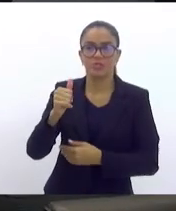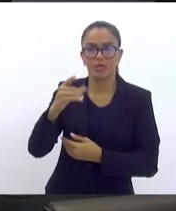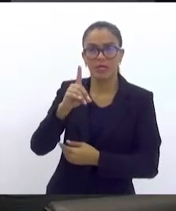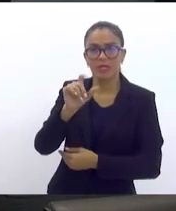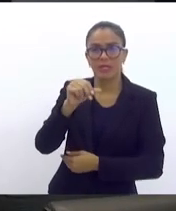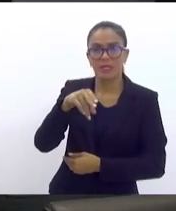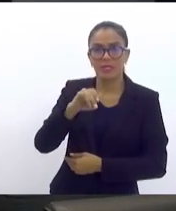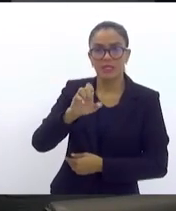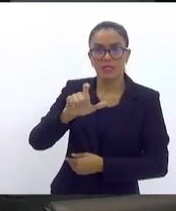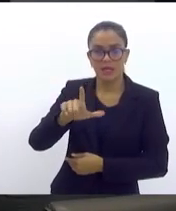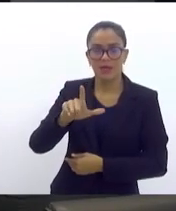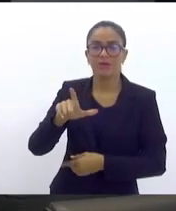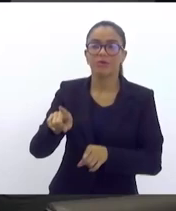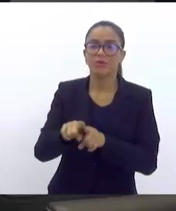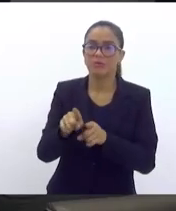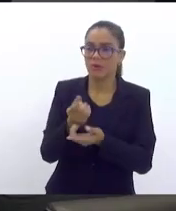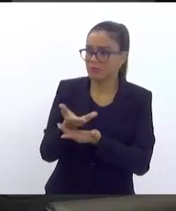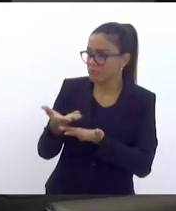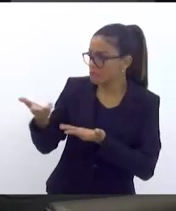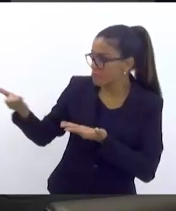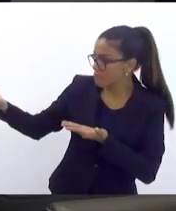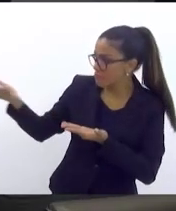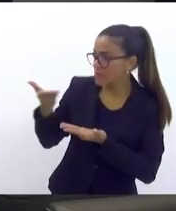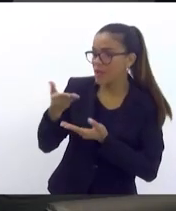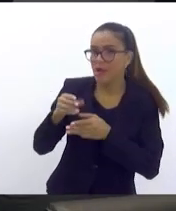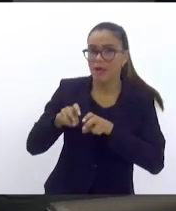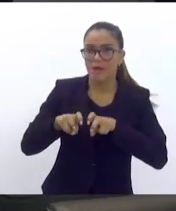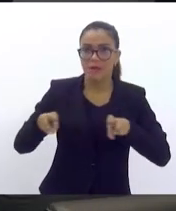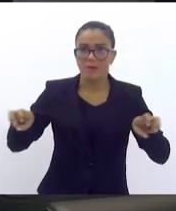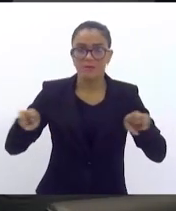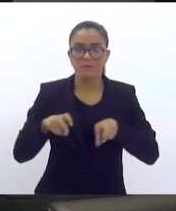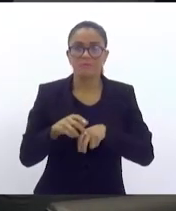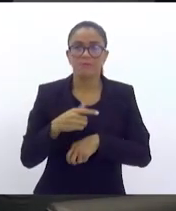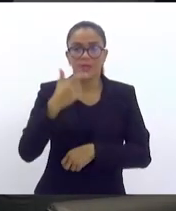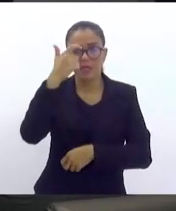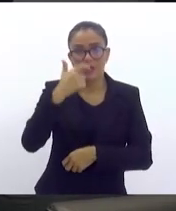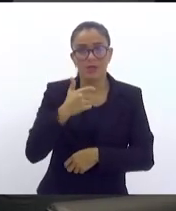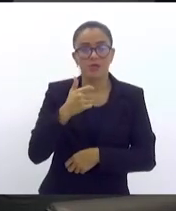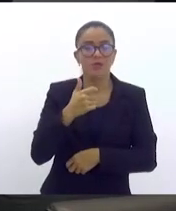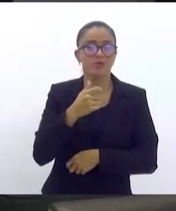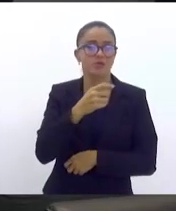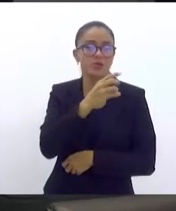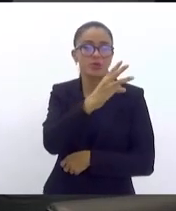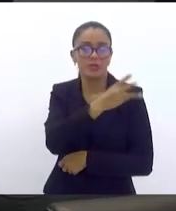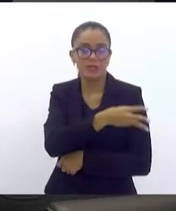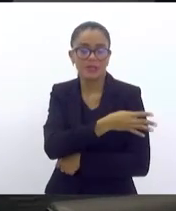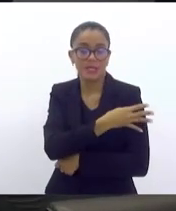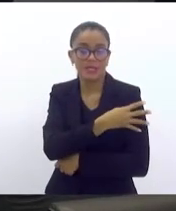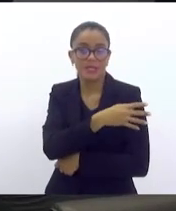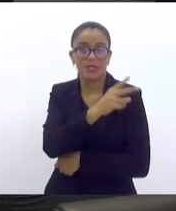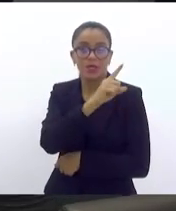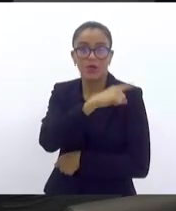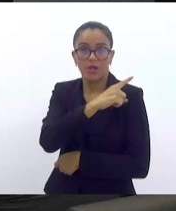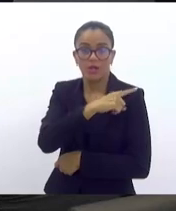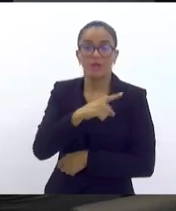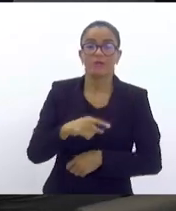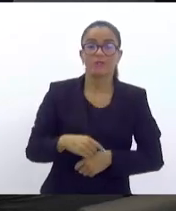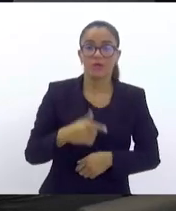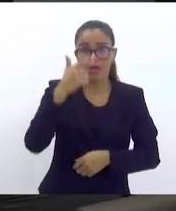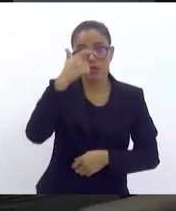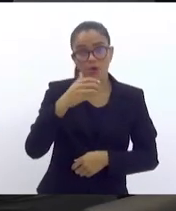cumprimento a toda a mesa cumprimento especial audiência eu sou o tenente coronel Pimenta estou